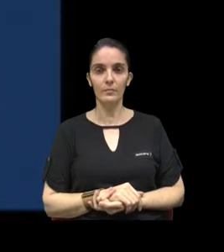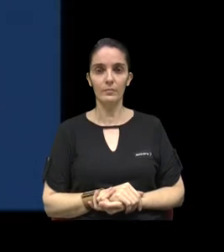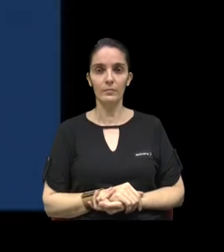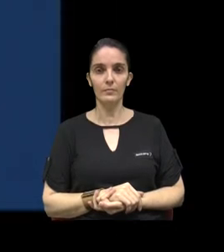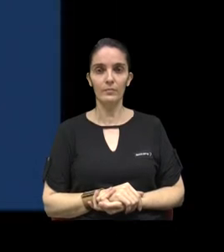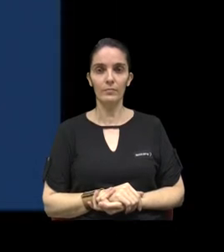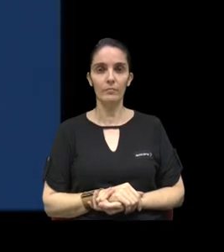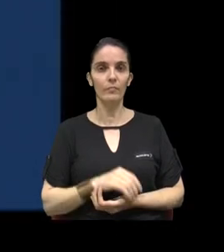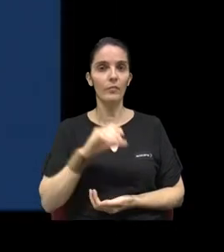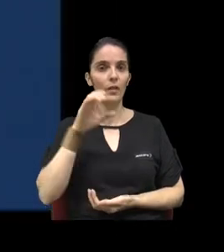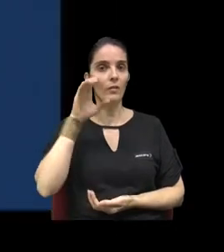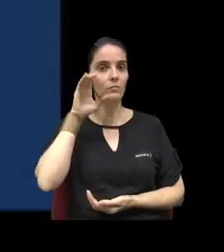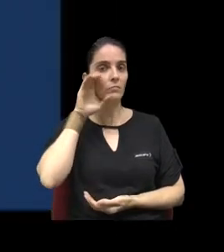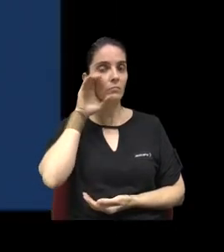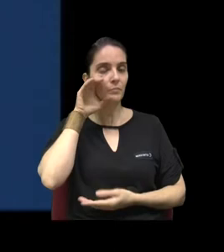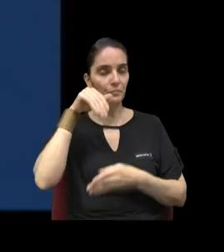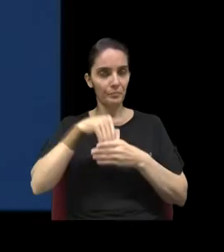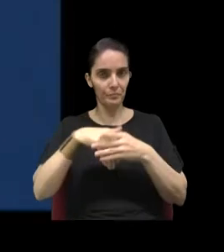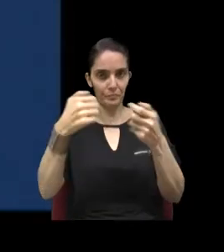Constância Félix.